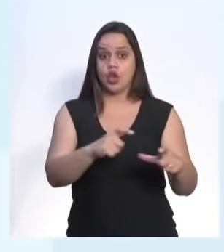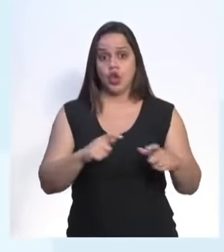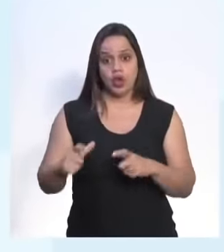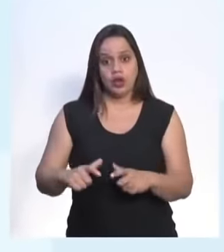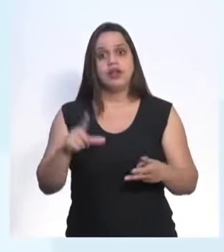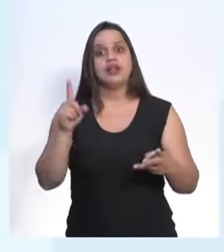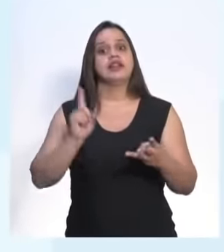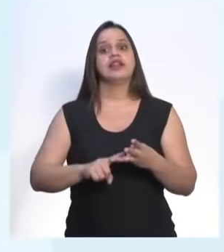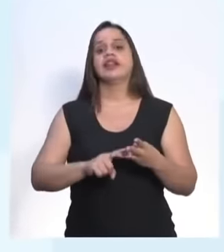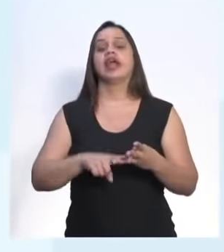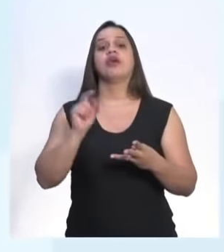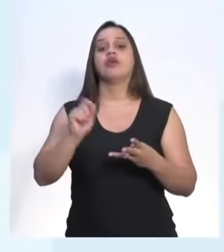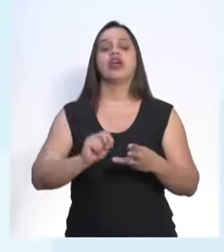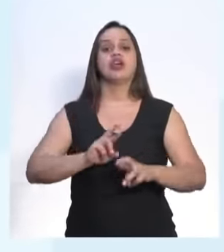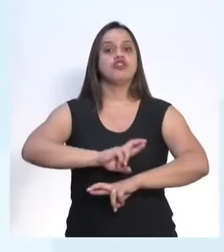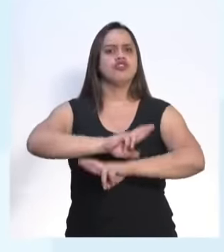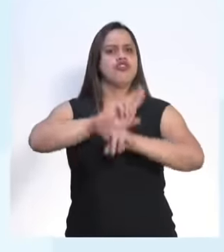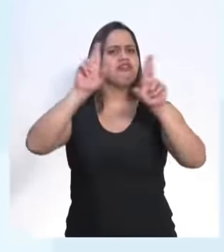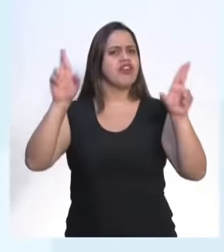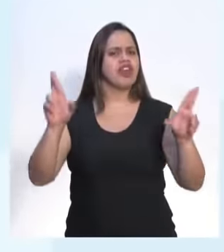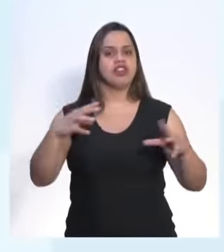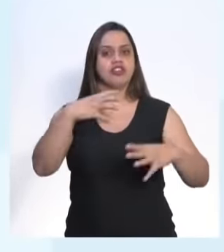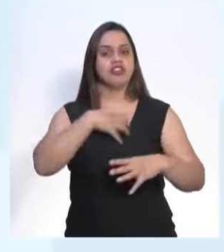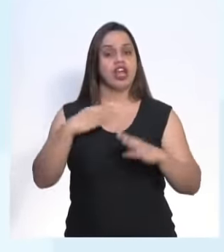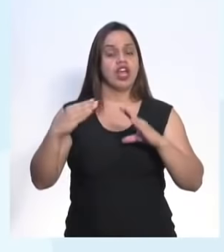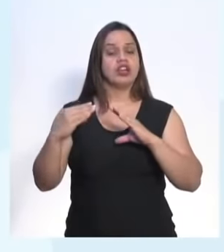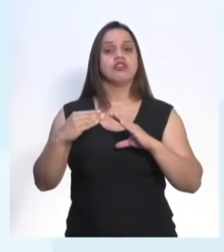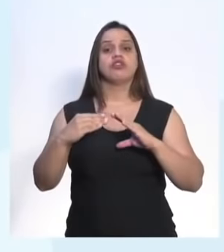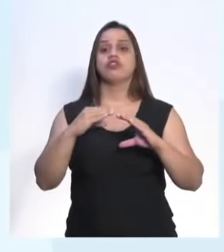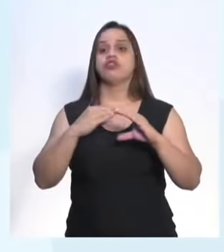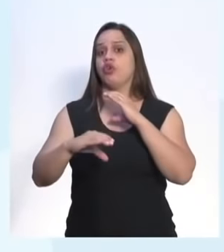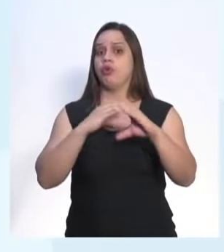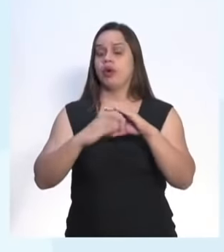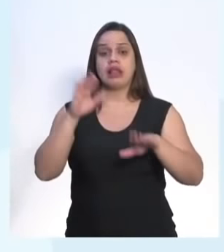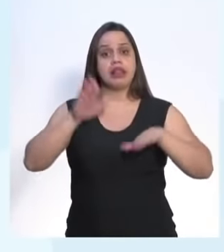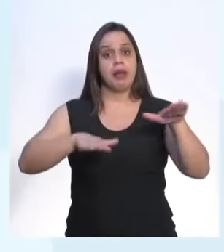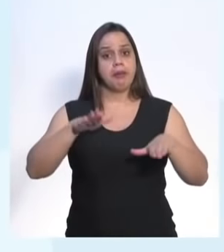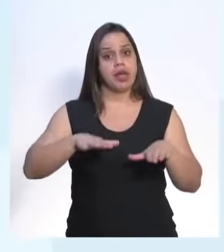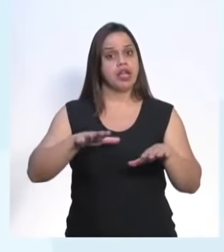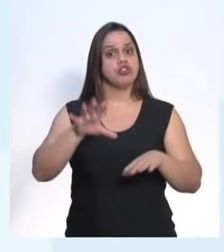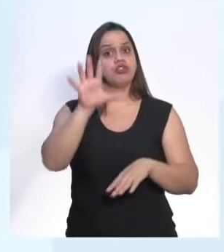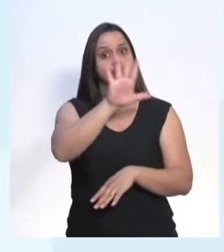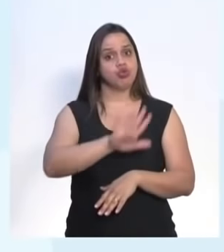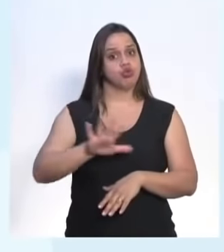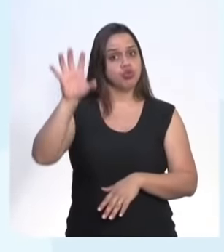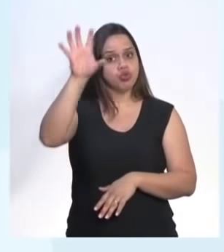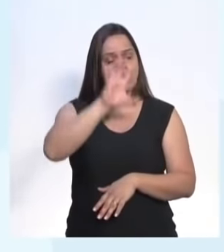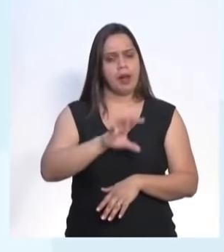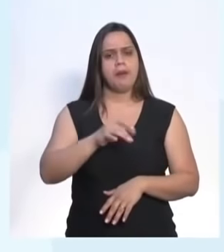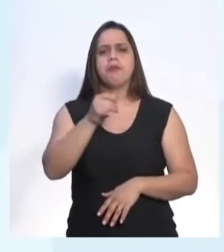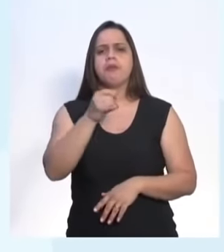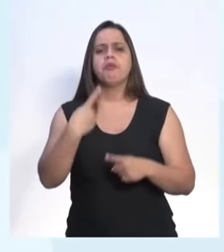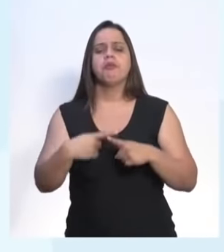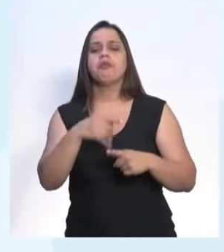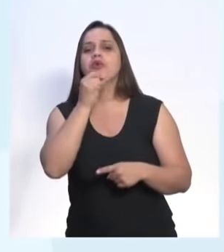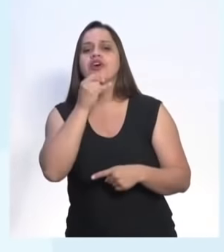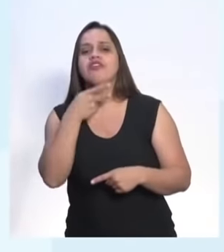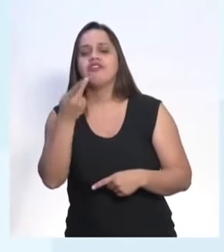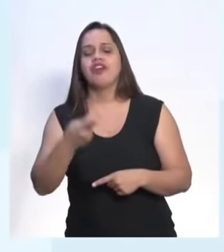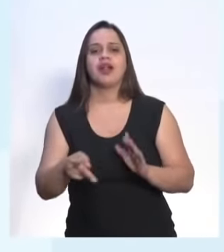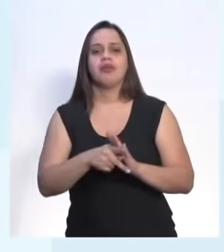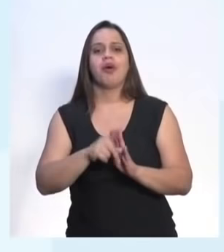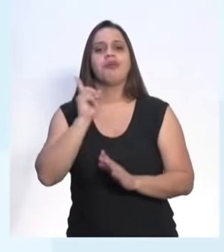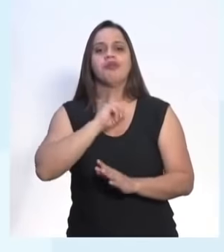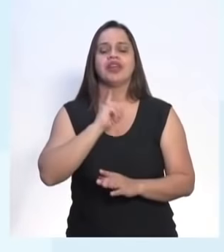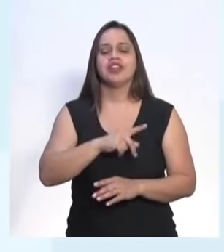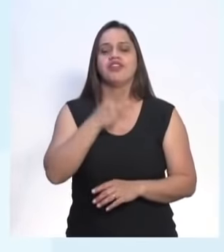entre as diferentes formas de se falar, dependendo da região. Então, por que a gente fala o mineirês? Uai, sou! Vou